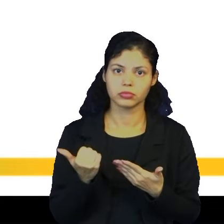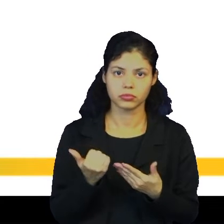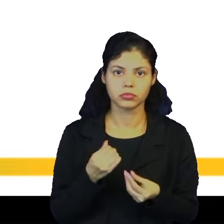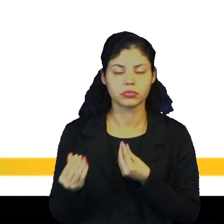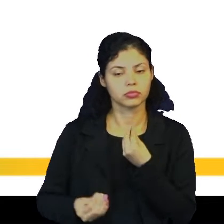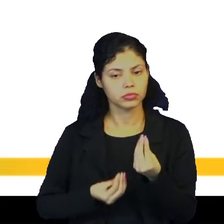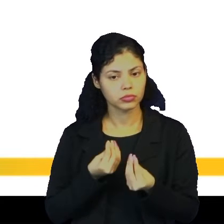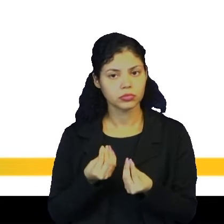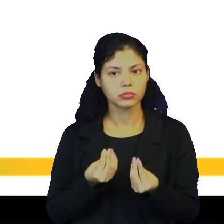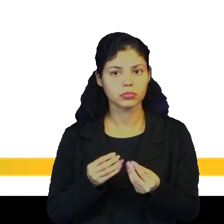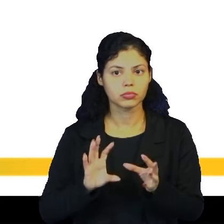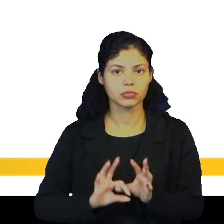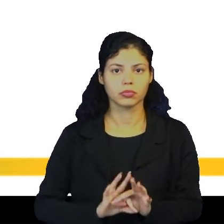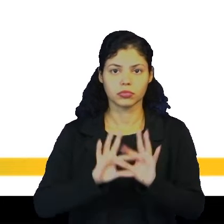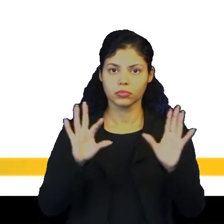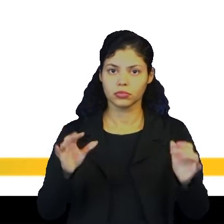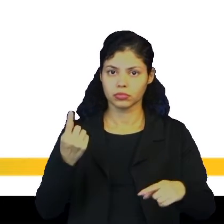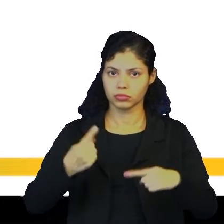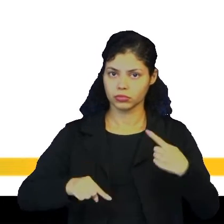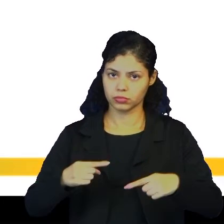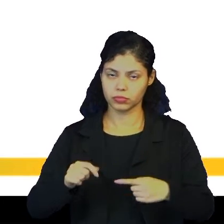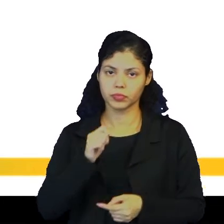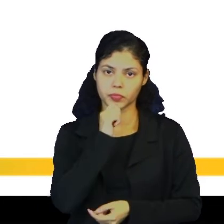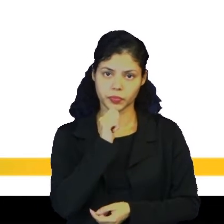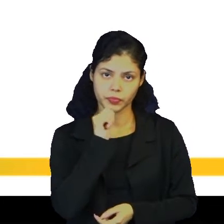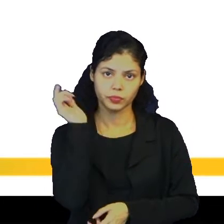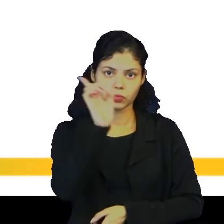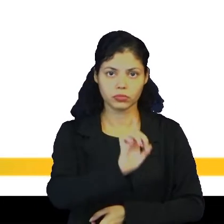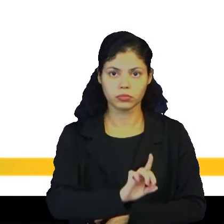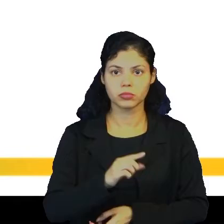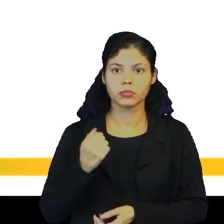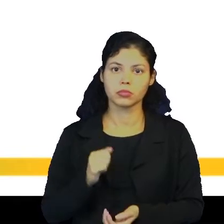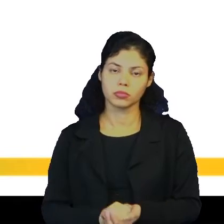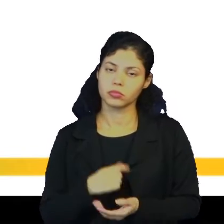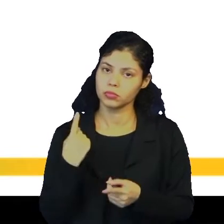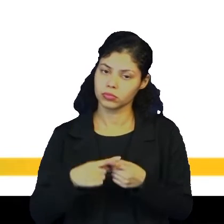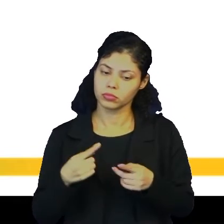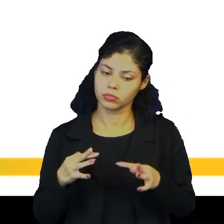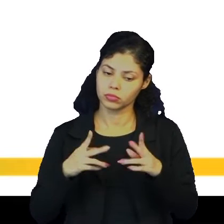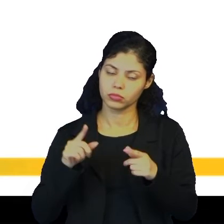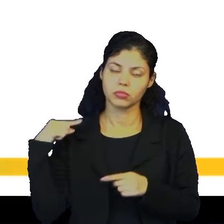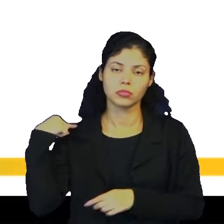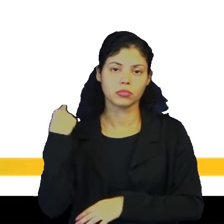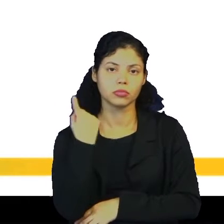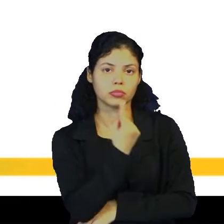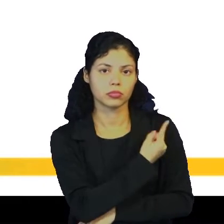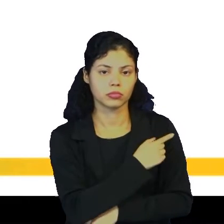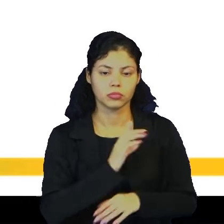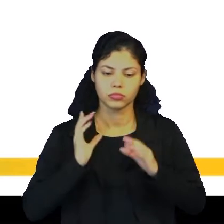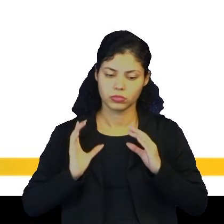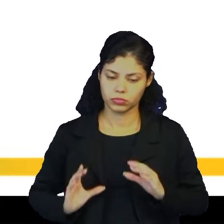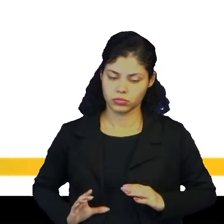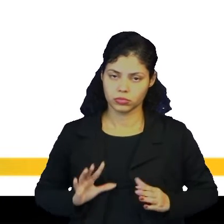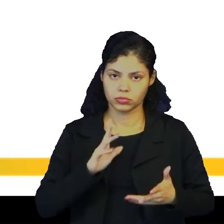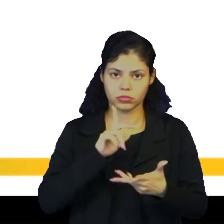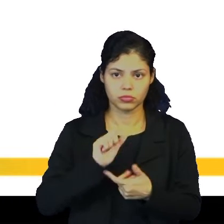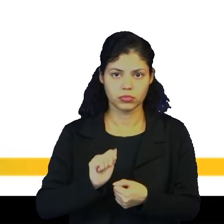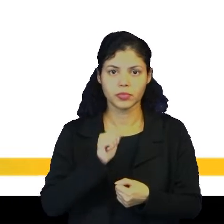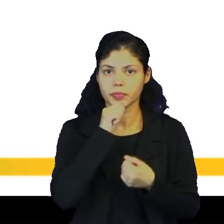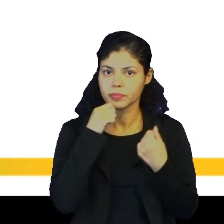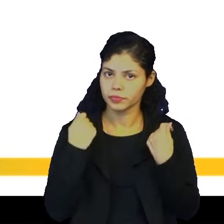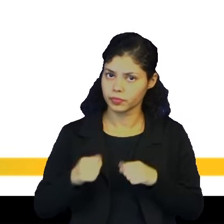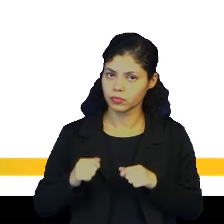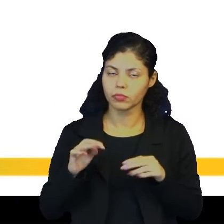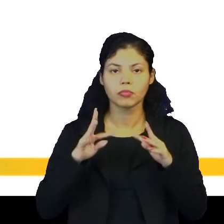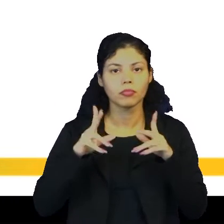contra o abandono de governos. São direitos indivisíveis, porque todos nós, cidadãos do mundo, devemos ser